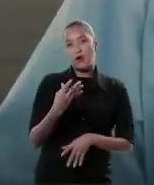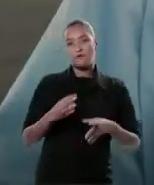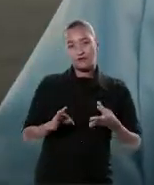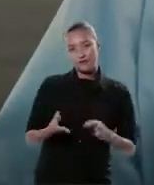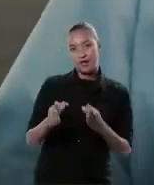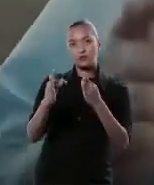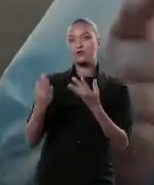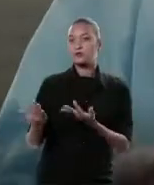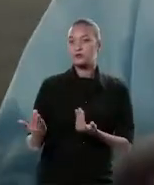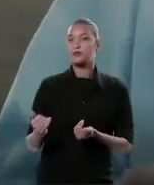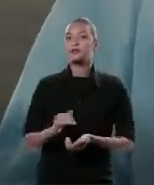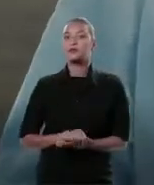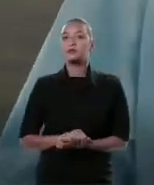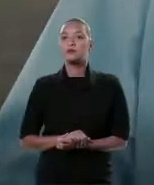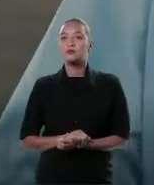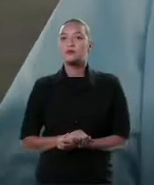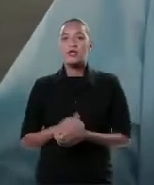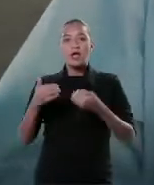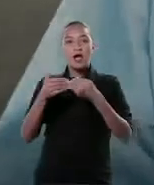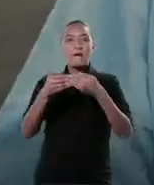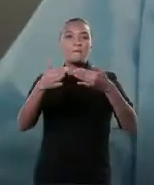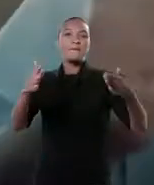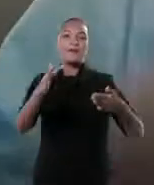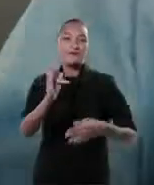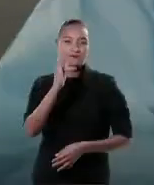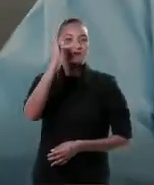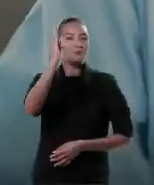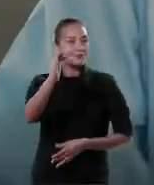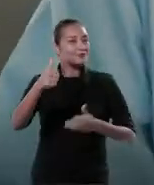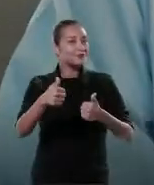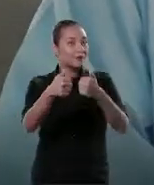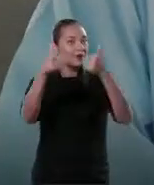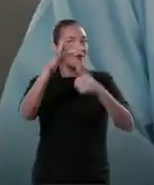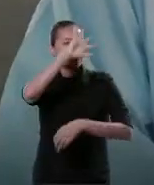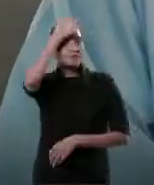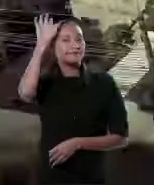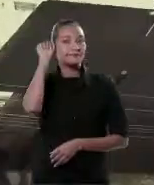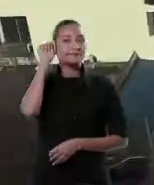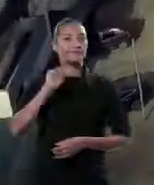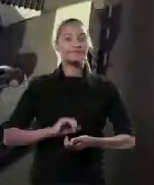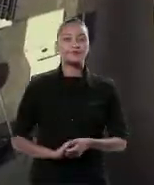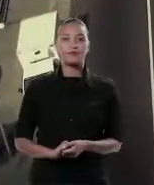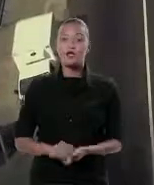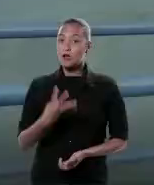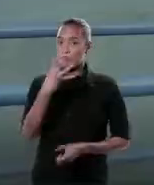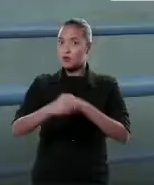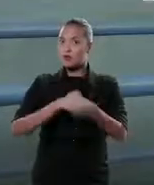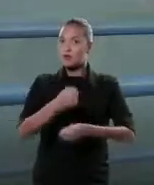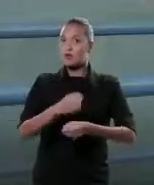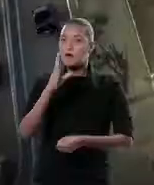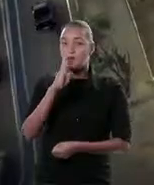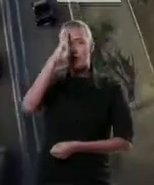novas tecnologias para a juventude é abrir uma grande janela para um Amazonas melhor. Em